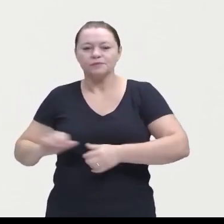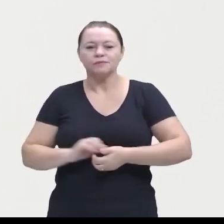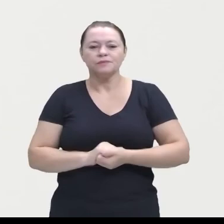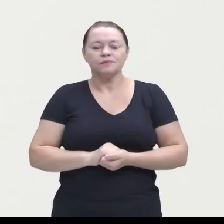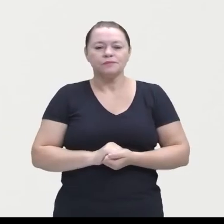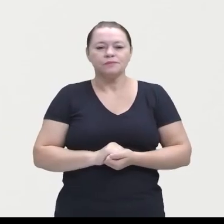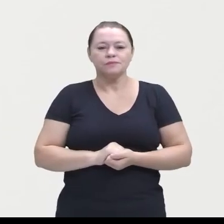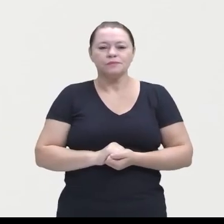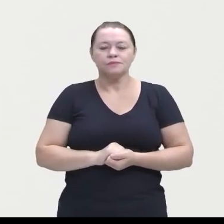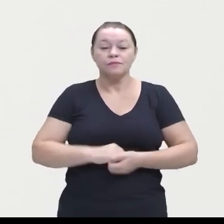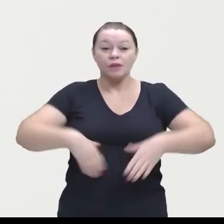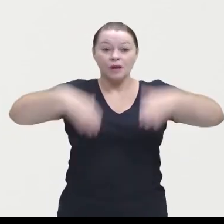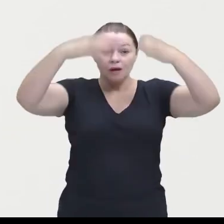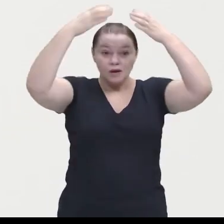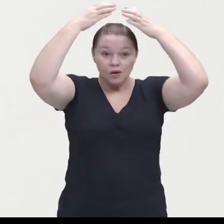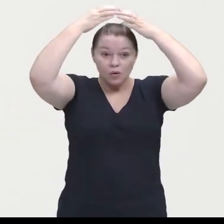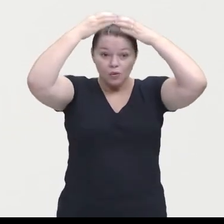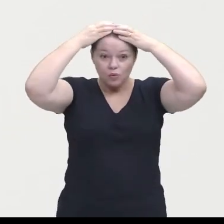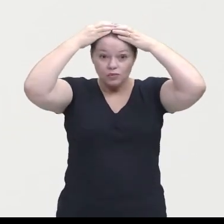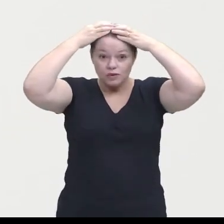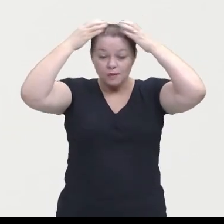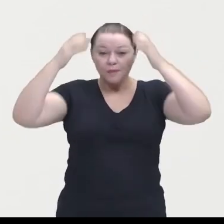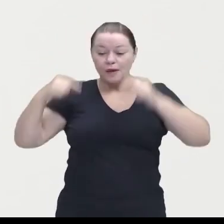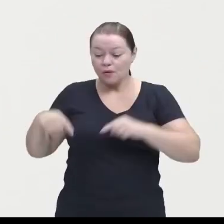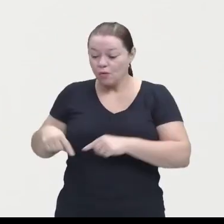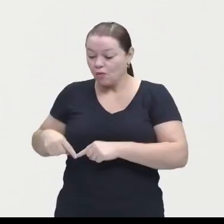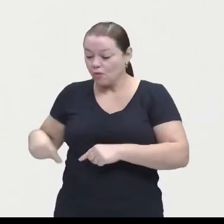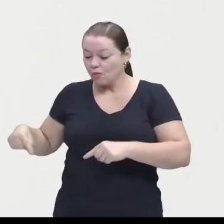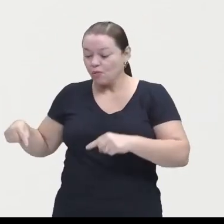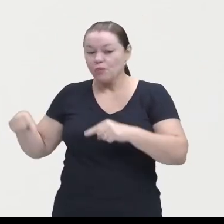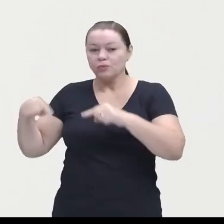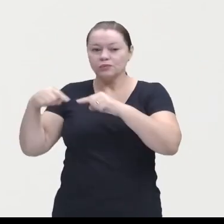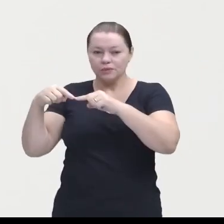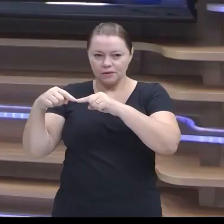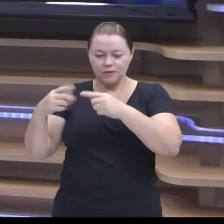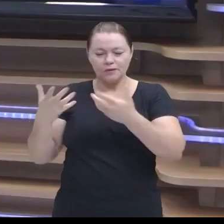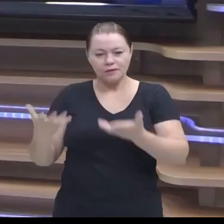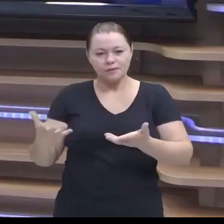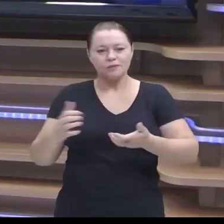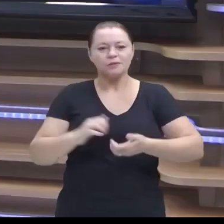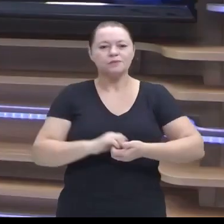O chapéu de aniversário com o triângulo.